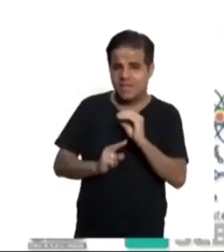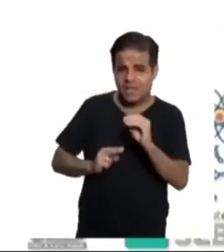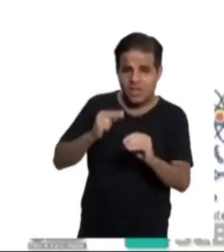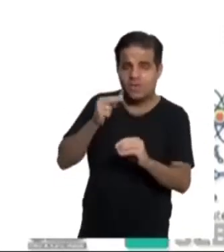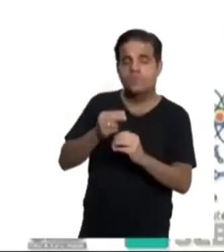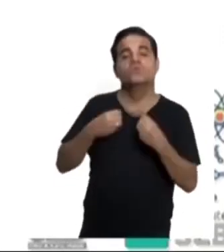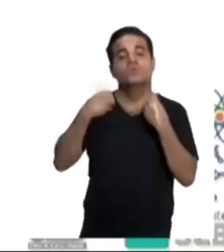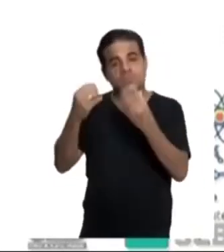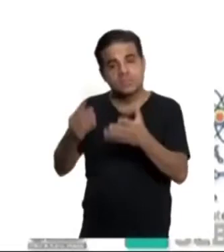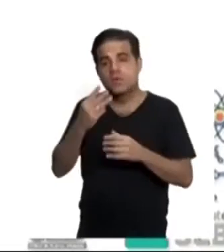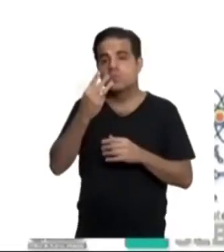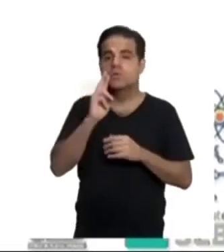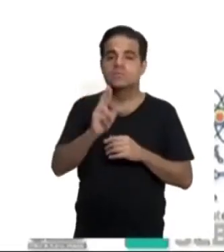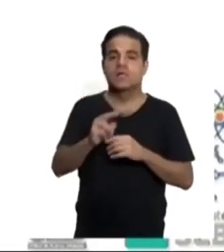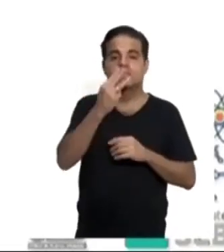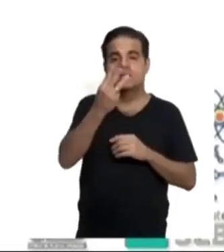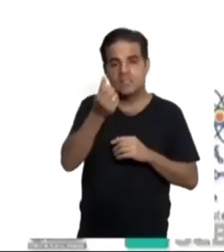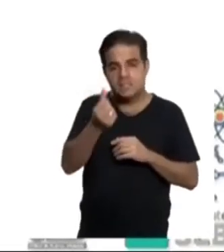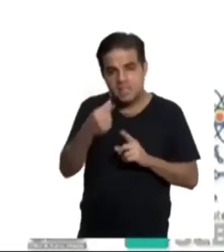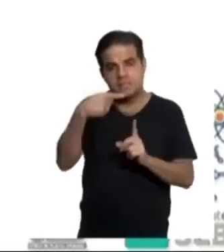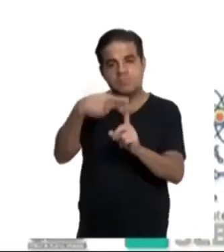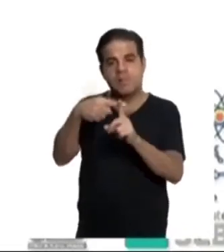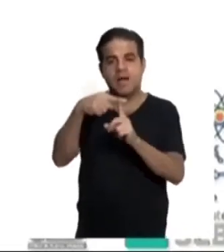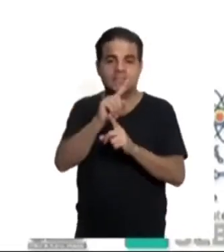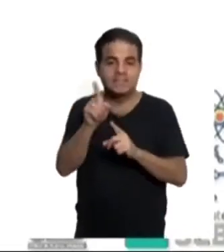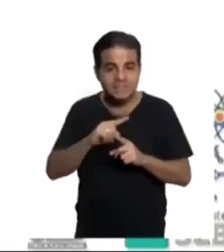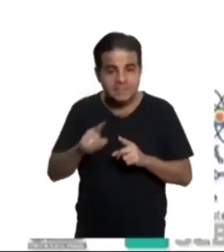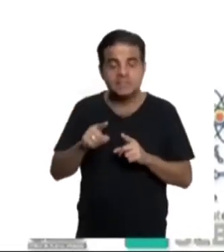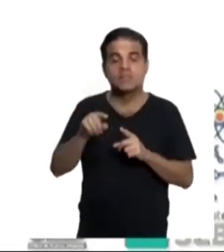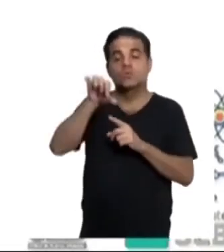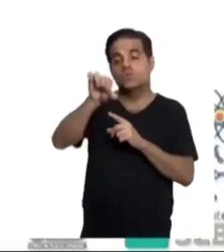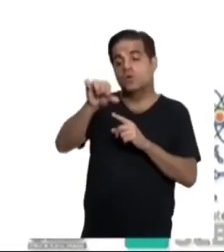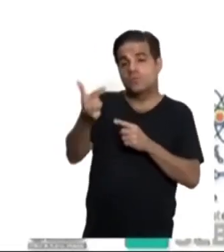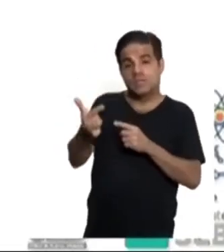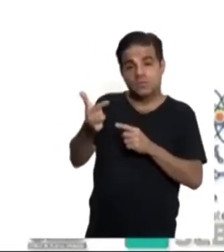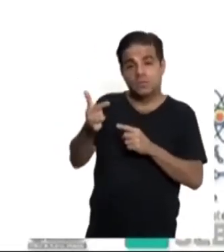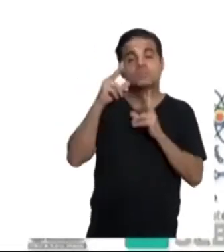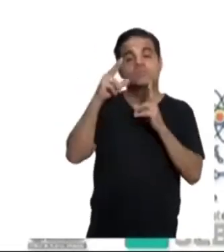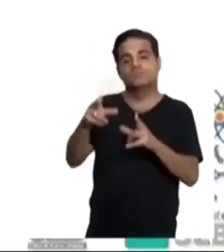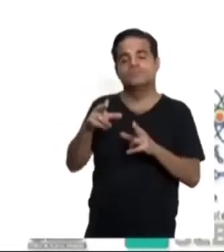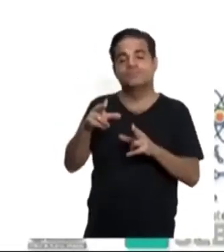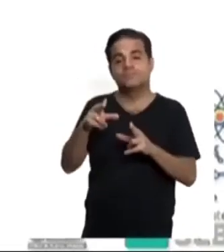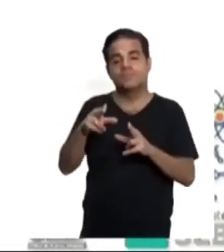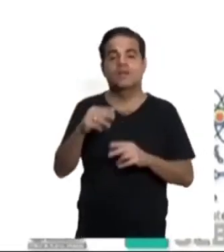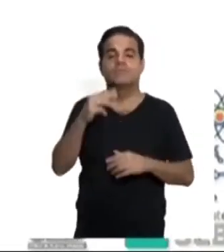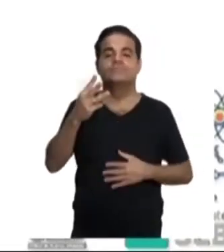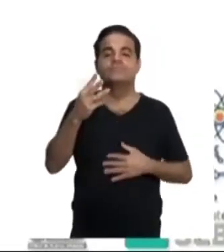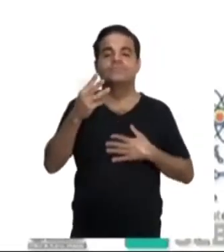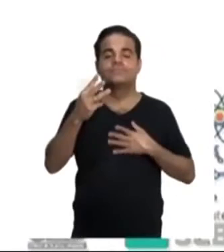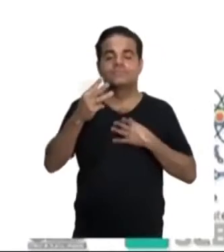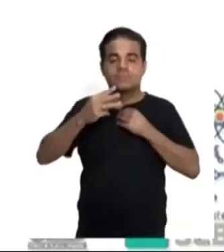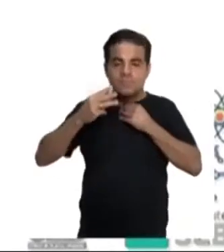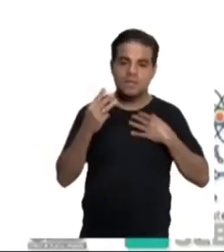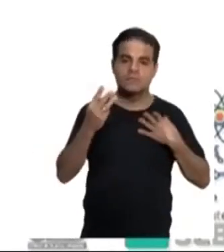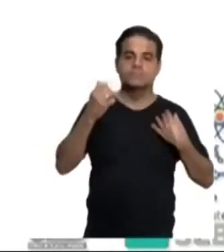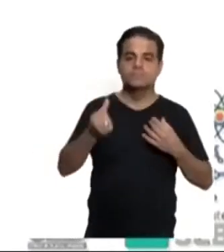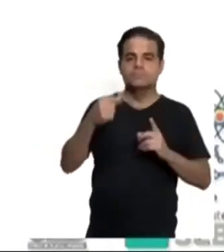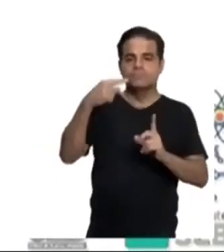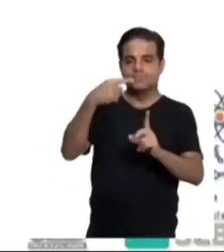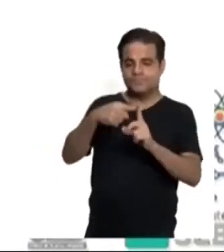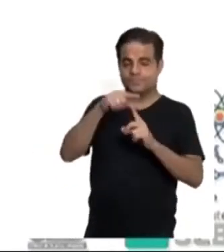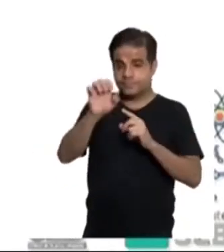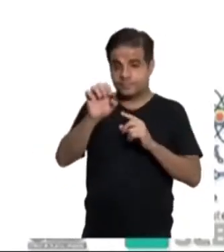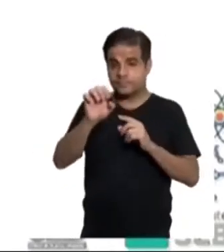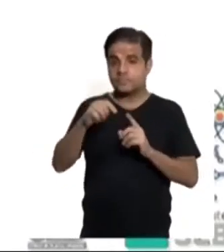deu 36 mais o Z. O 92 igual a 36 mais